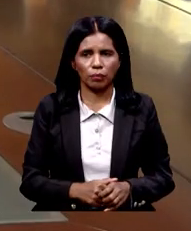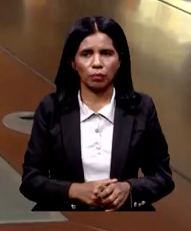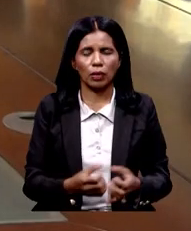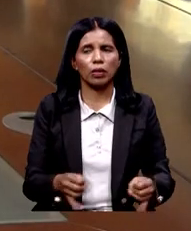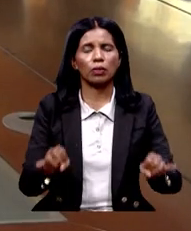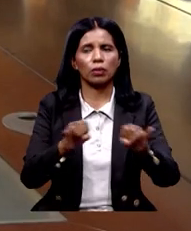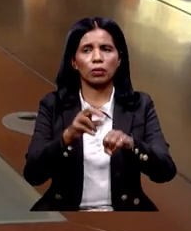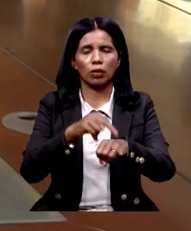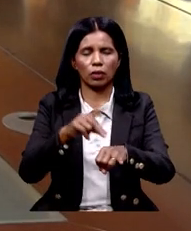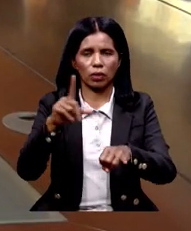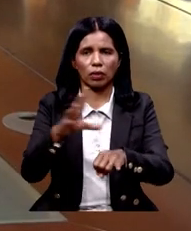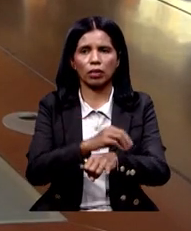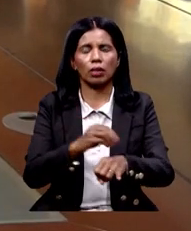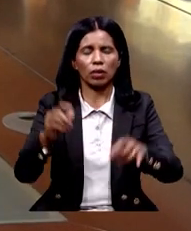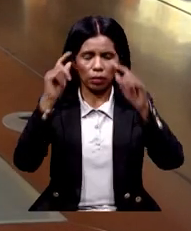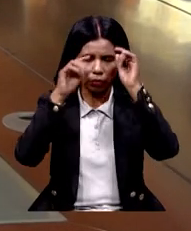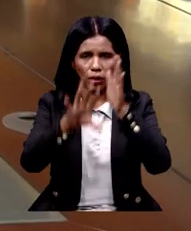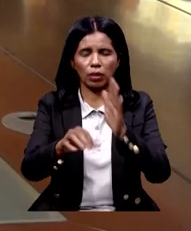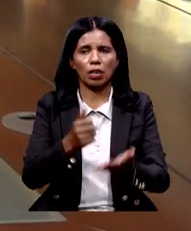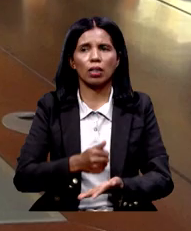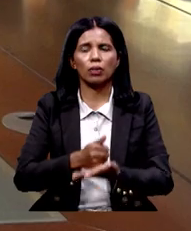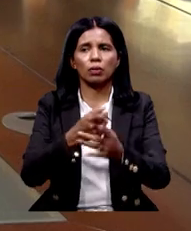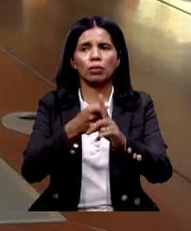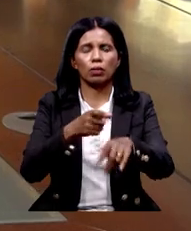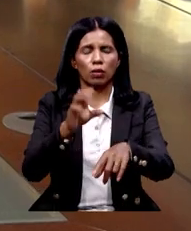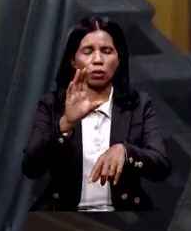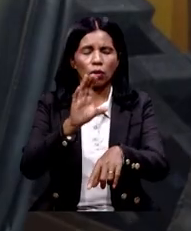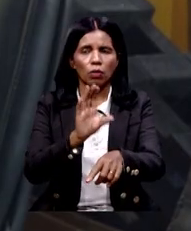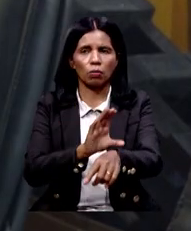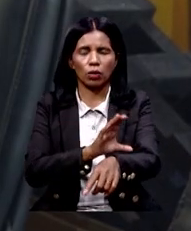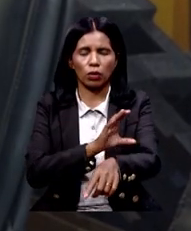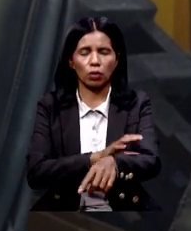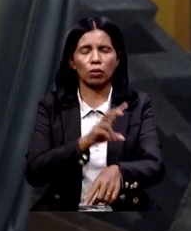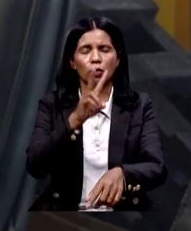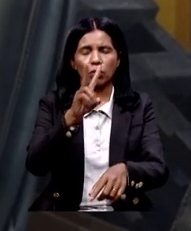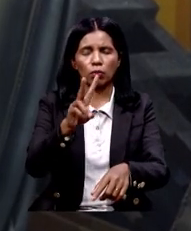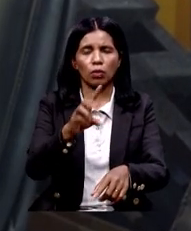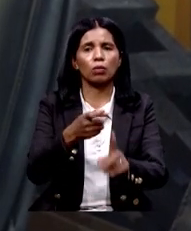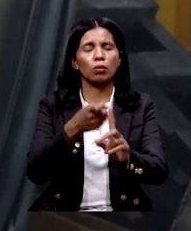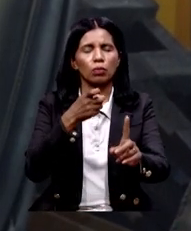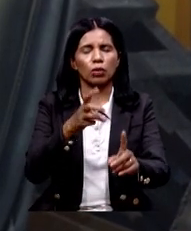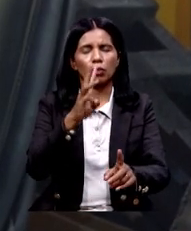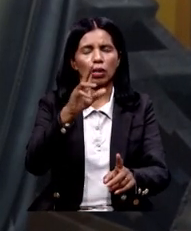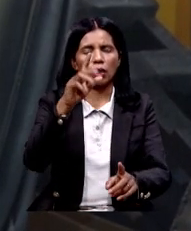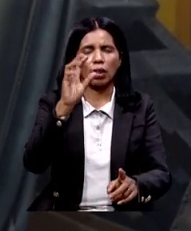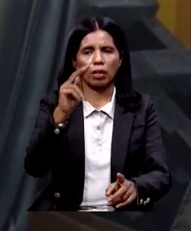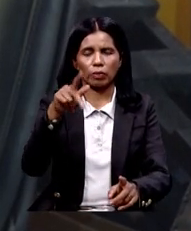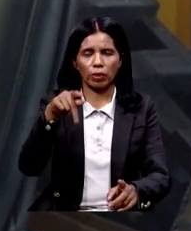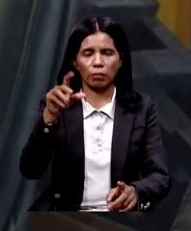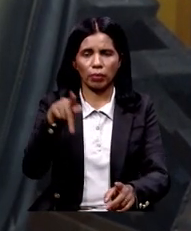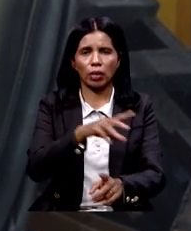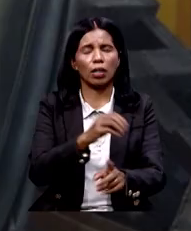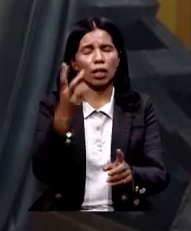Instituto Nacional de Estatística Timor-Leste está na apoio computador rua Husi World Food Program, onde utiliza a tua análise de dados